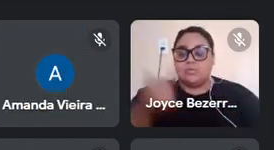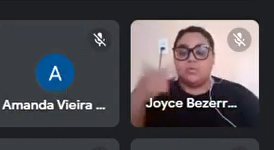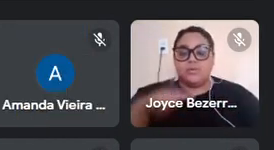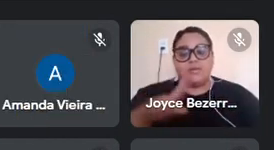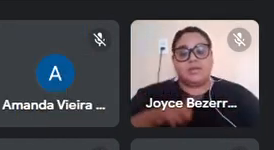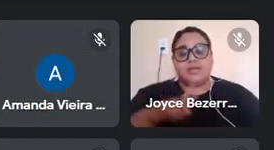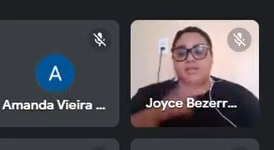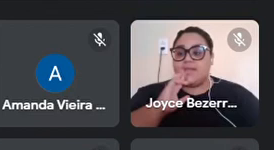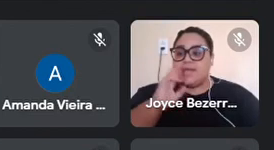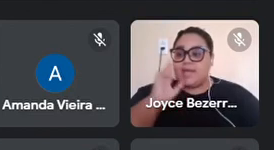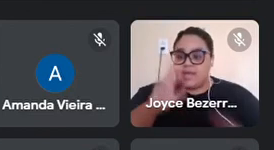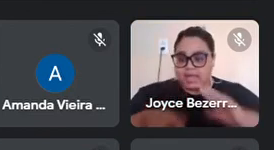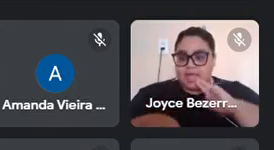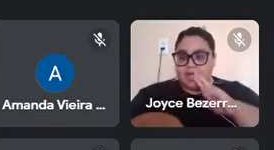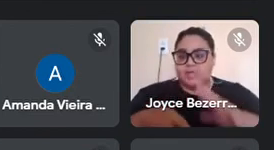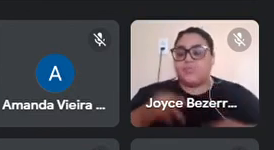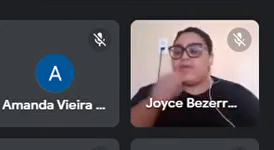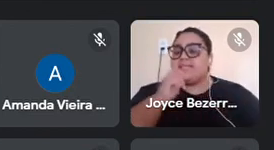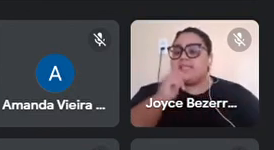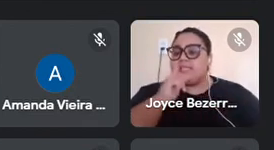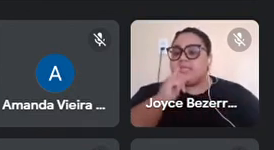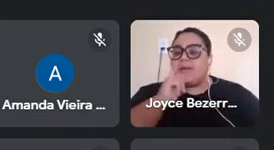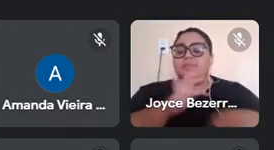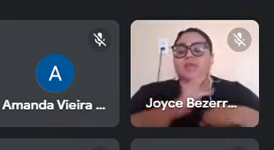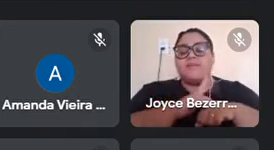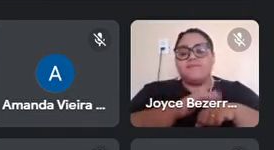na infecção daquele organismo.